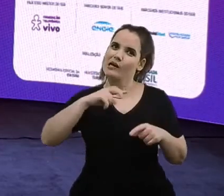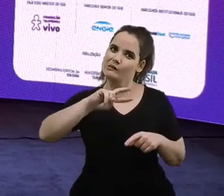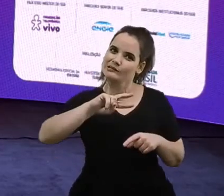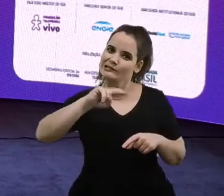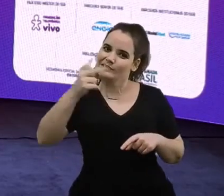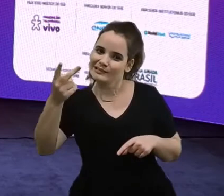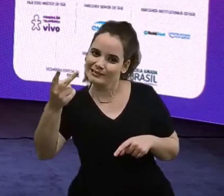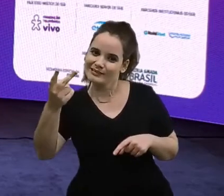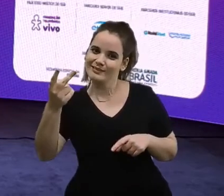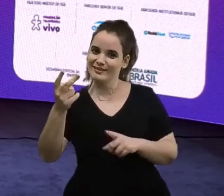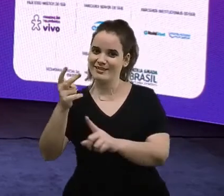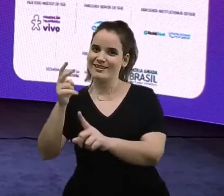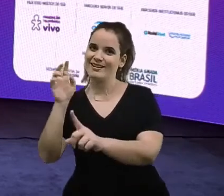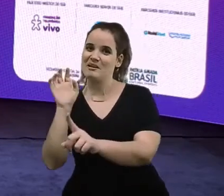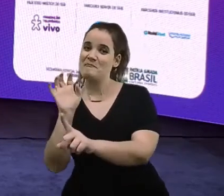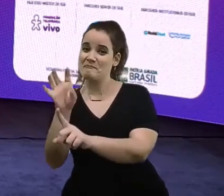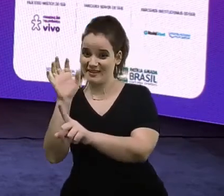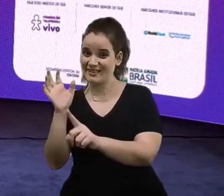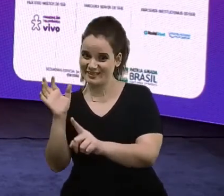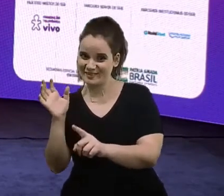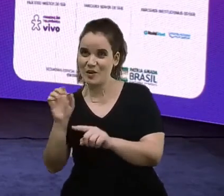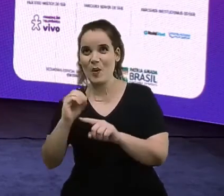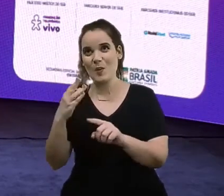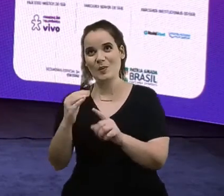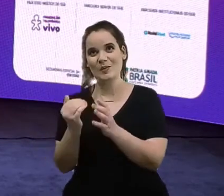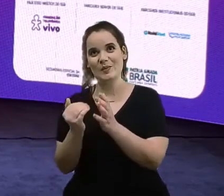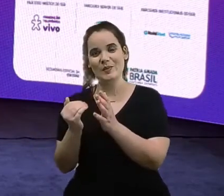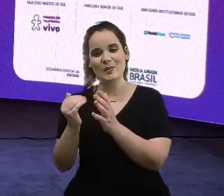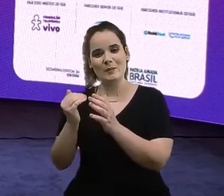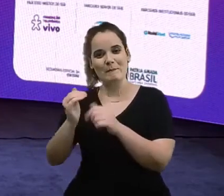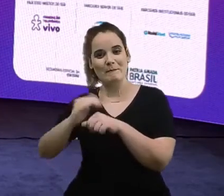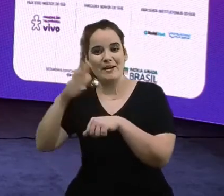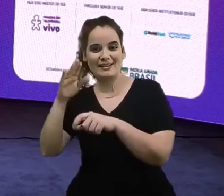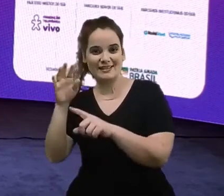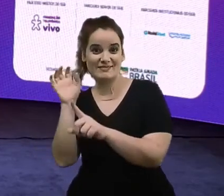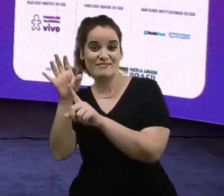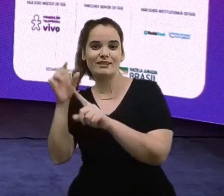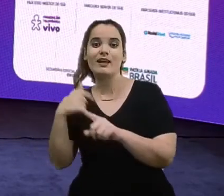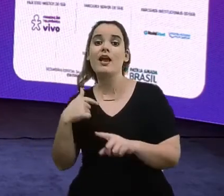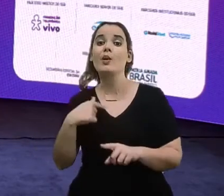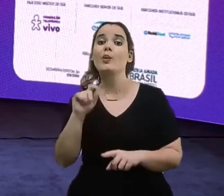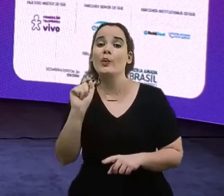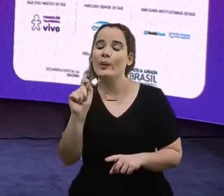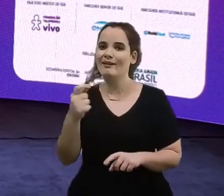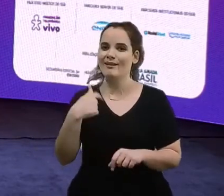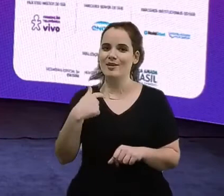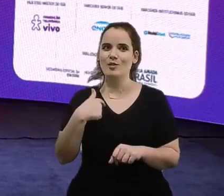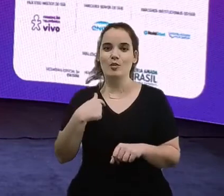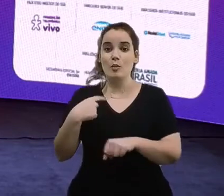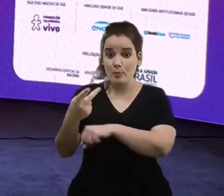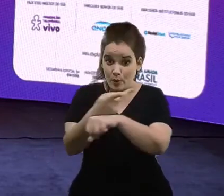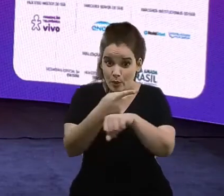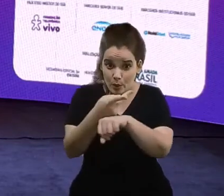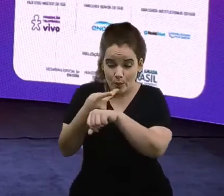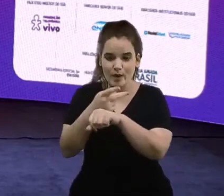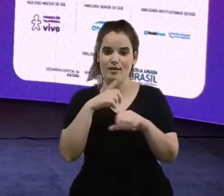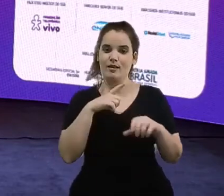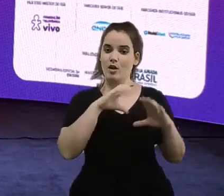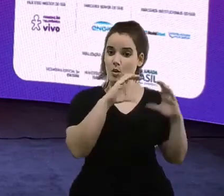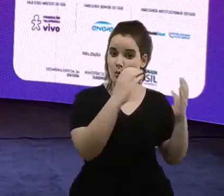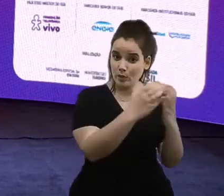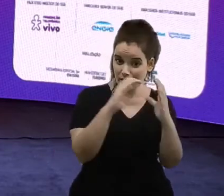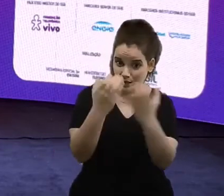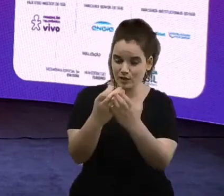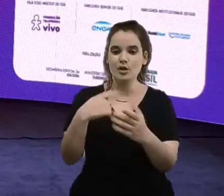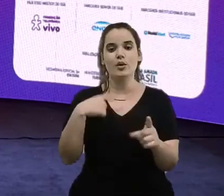maior impacto. E então eu própria, a primeira coisa que eu fiz foi procurar comunidades. Primeiro encontrei a DataKind, percebi